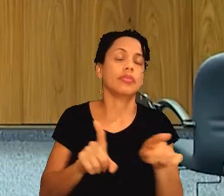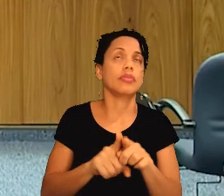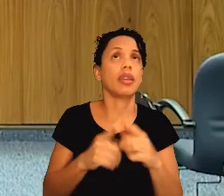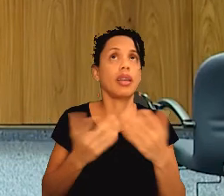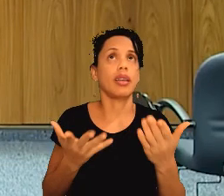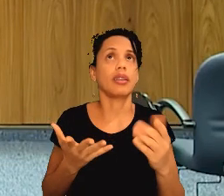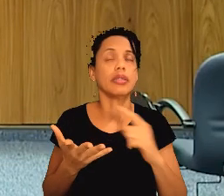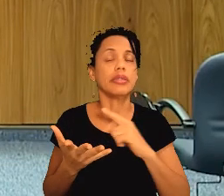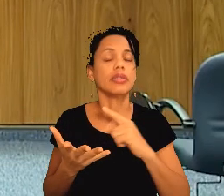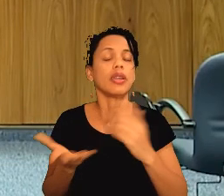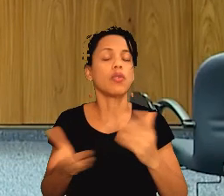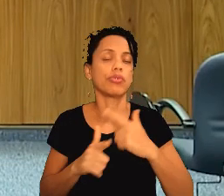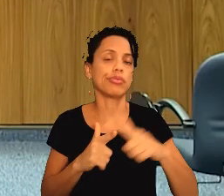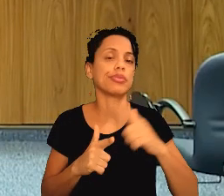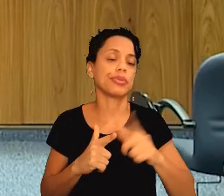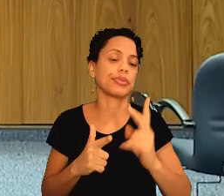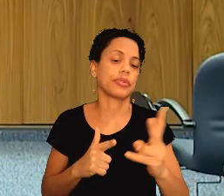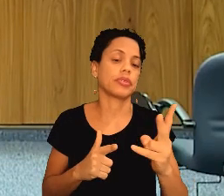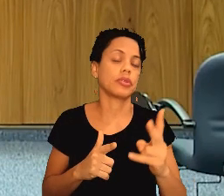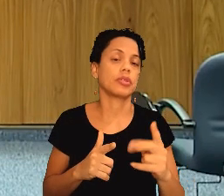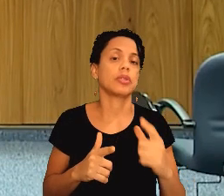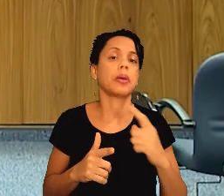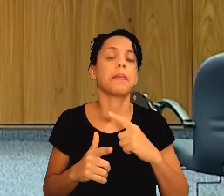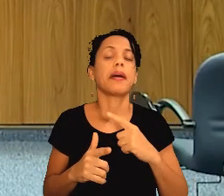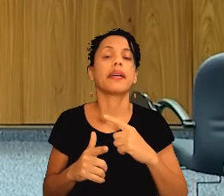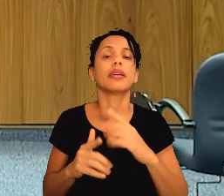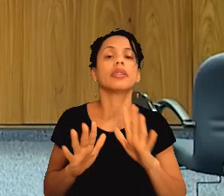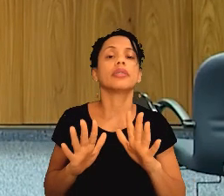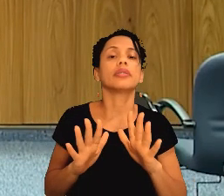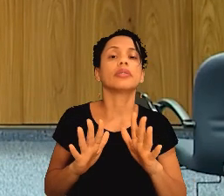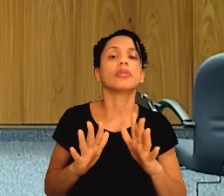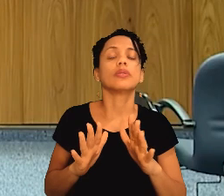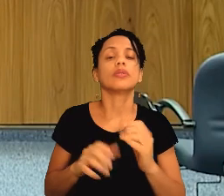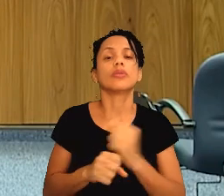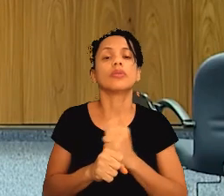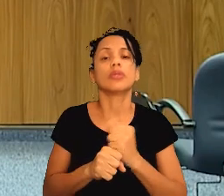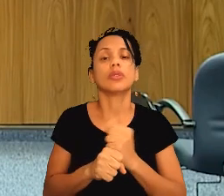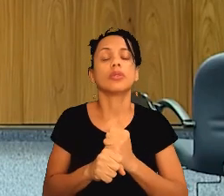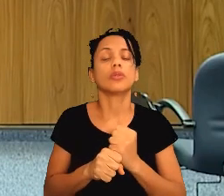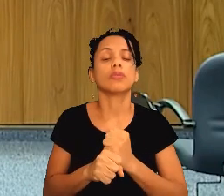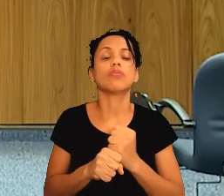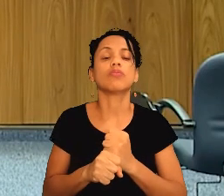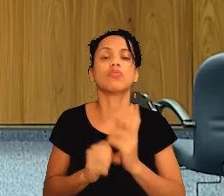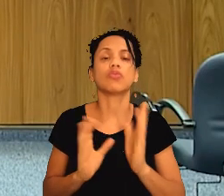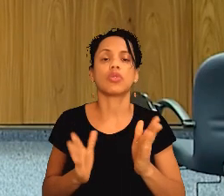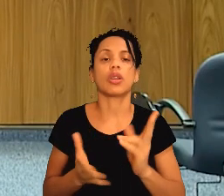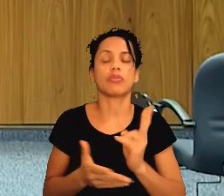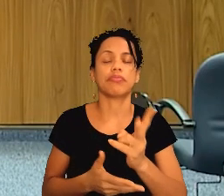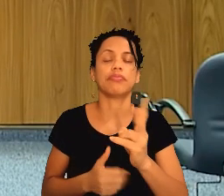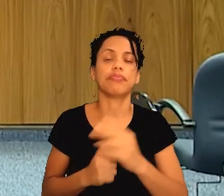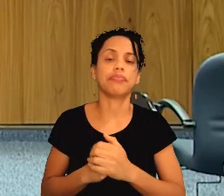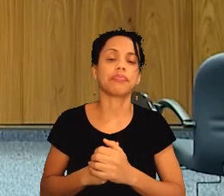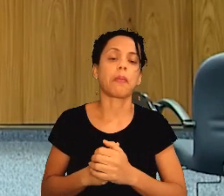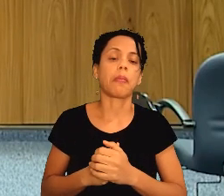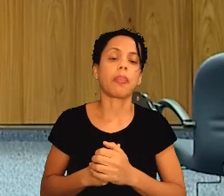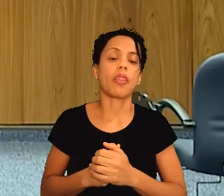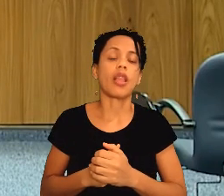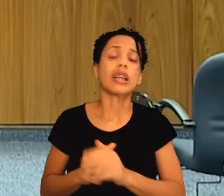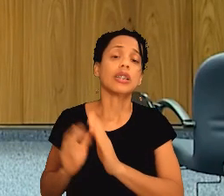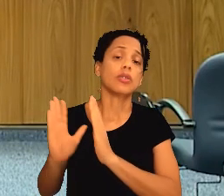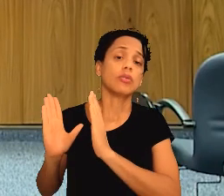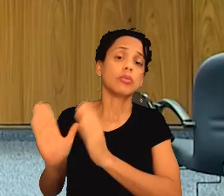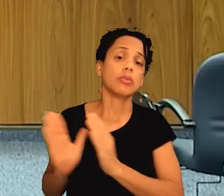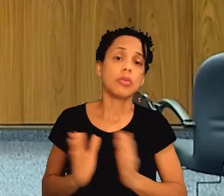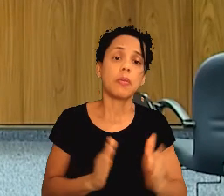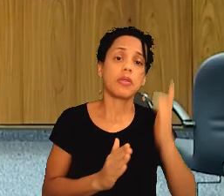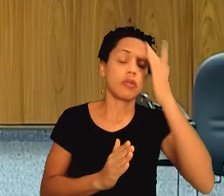até, ainda é o problema hoje, mas ficou patente por muitos anos. E, com esse